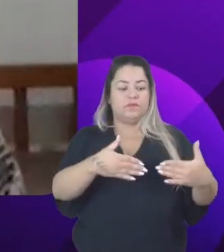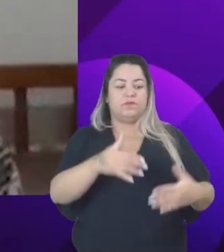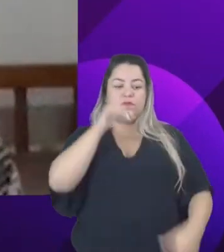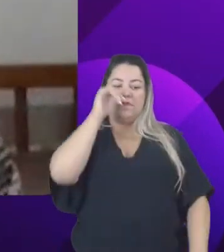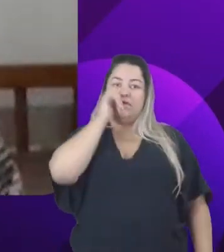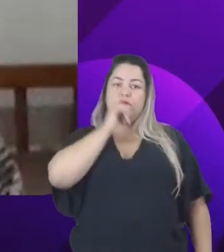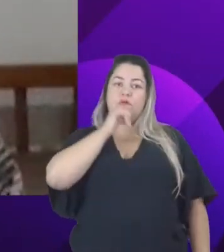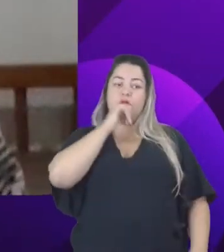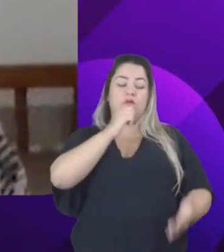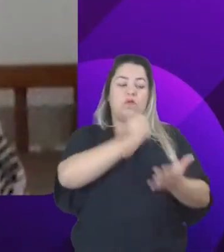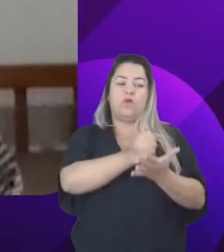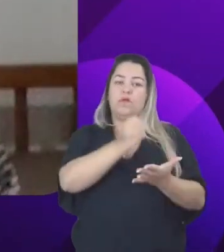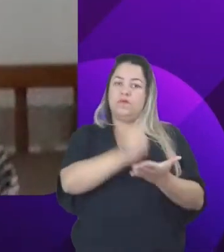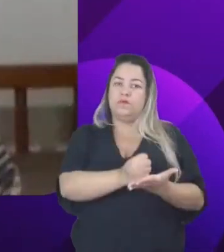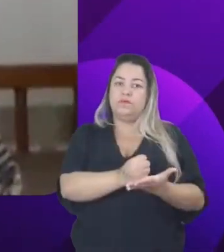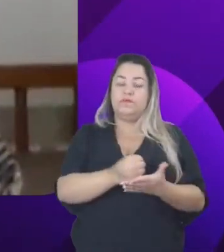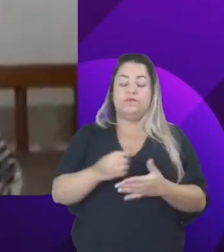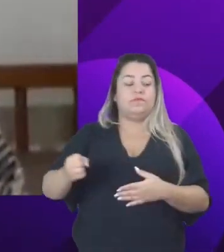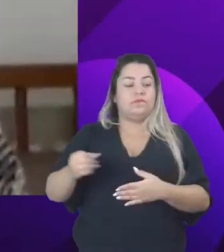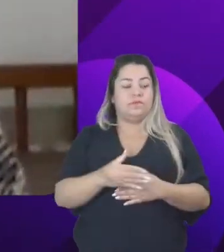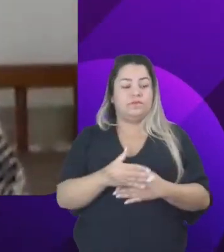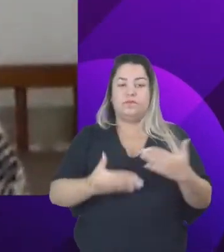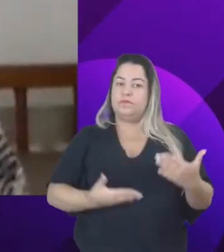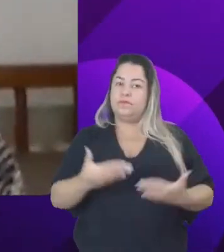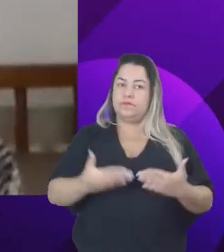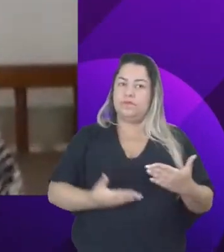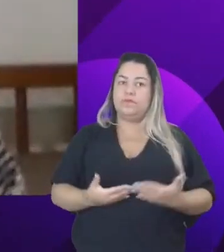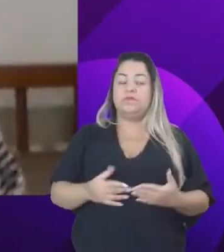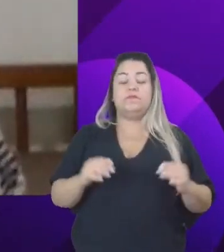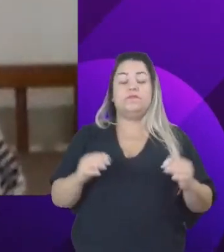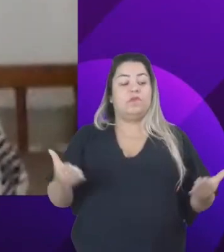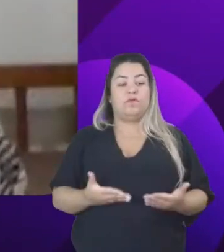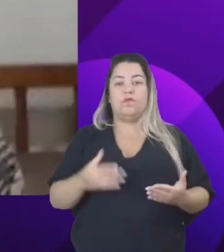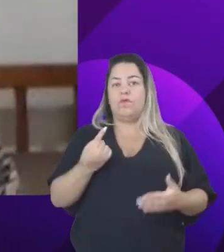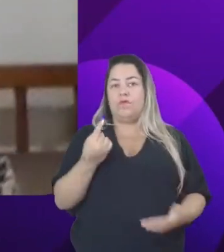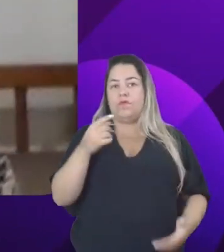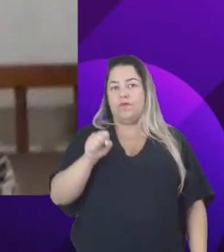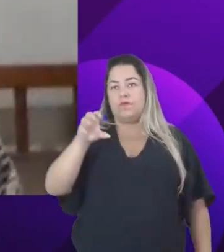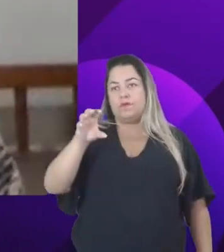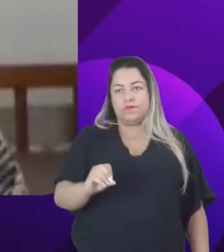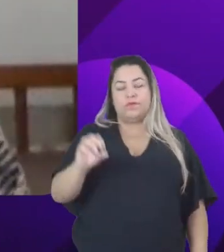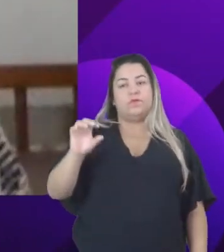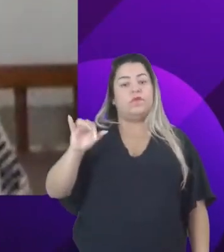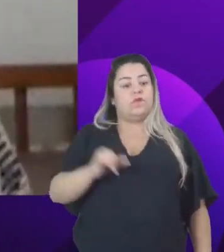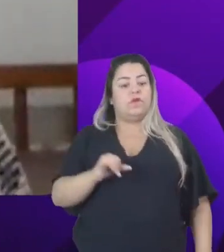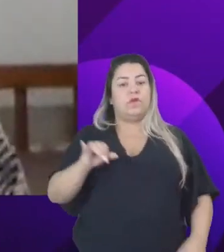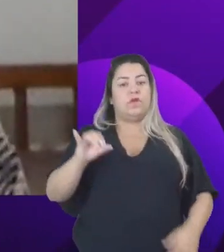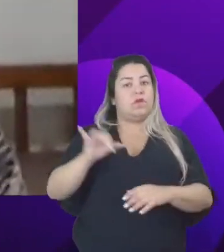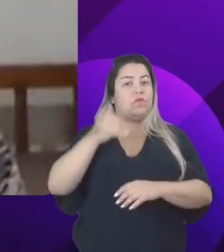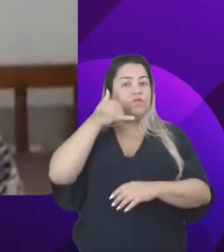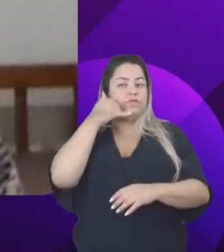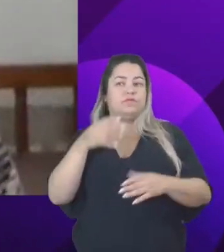Mulheres, contratamos um novo serviço, e agora o Ligue 180 está em um novo